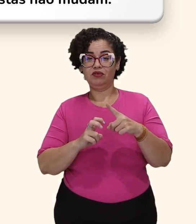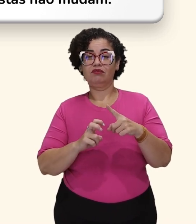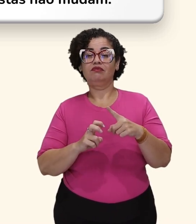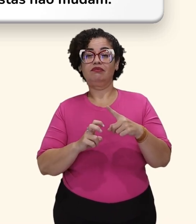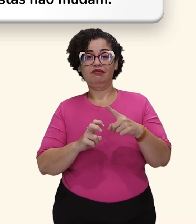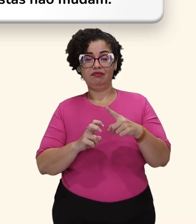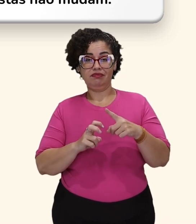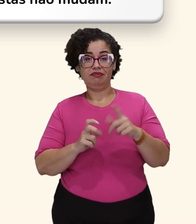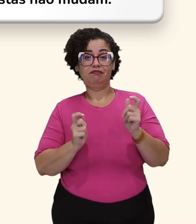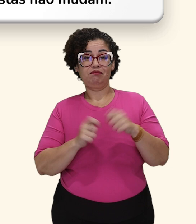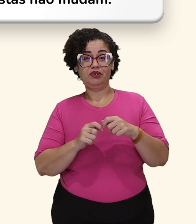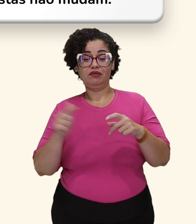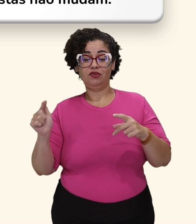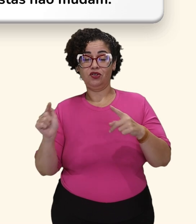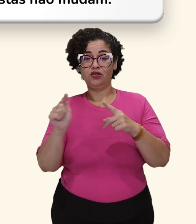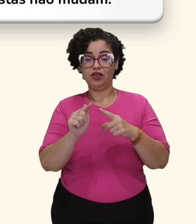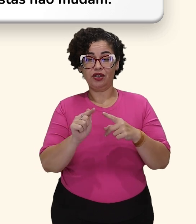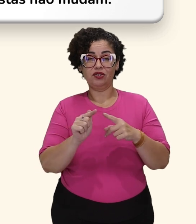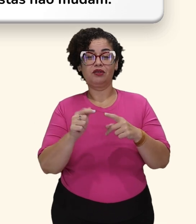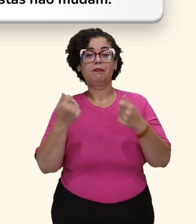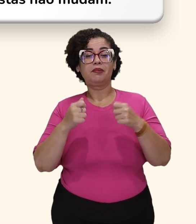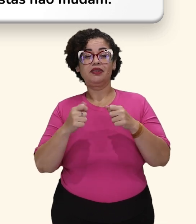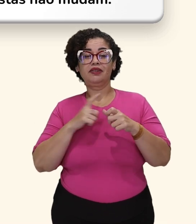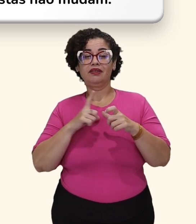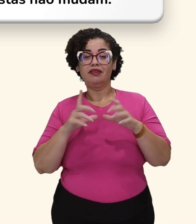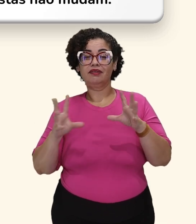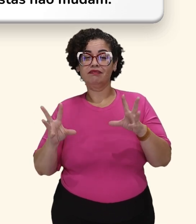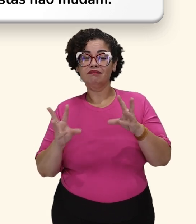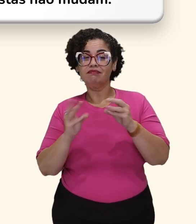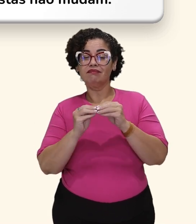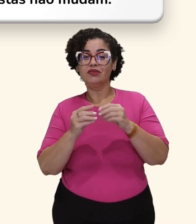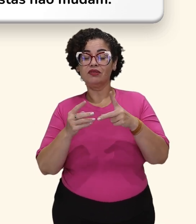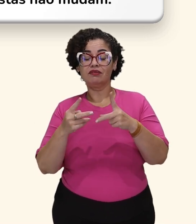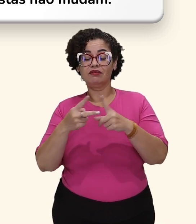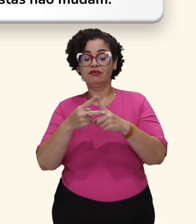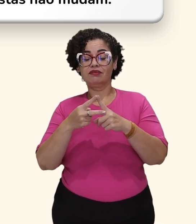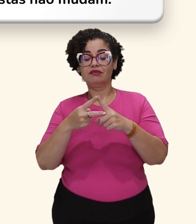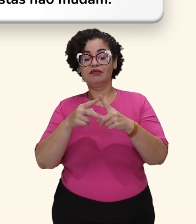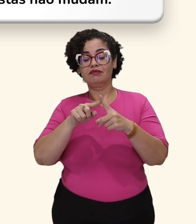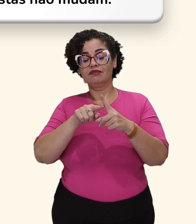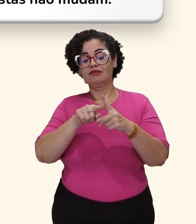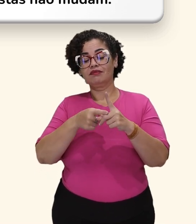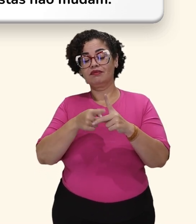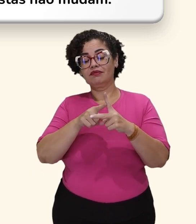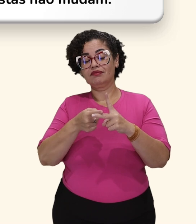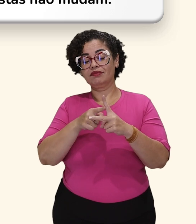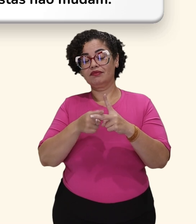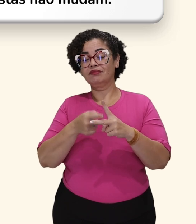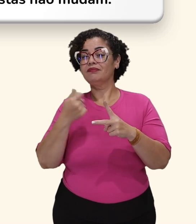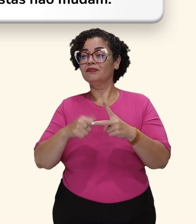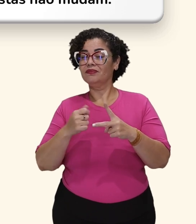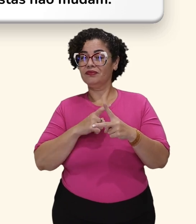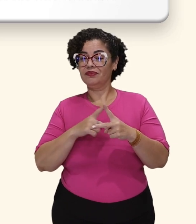5 centímetros, para caber o lado de 7 centímetros, existe uma abertura ou um ângulo específico.